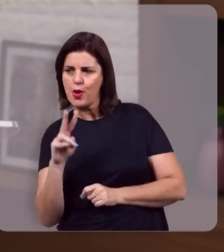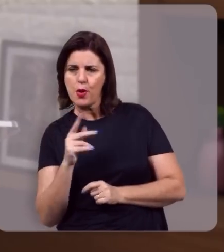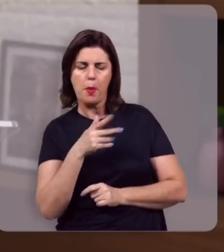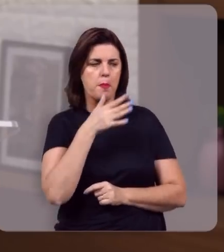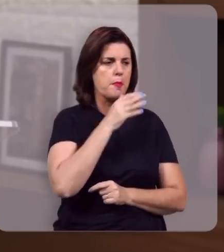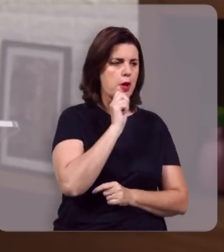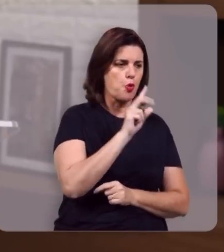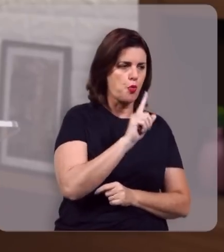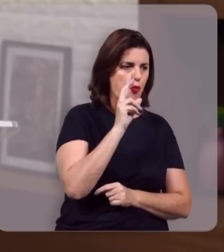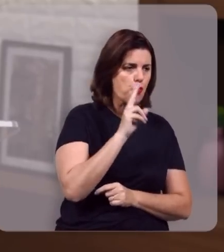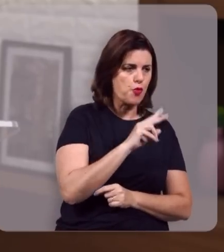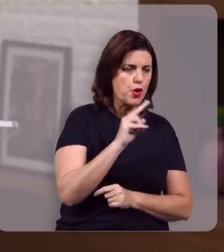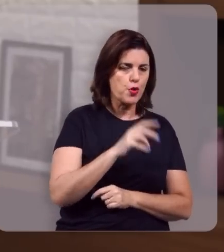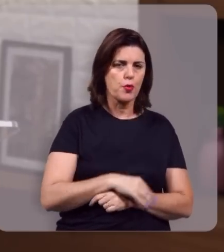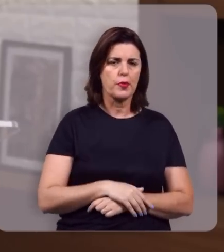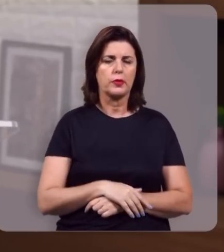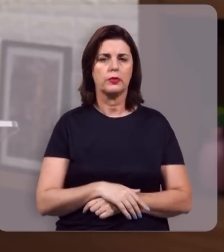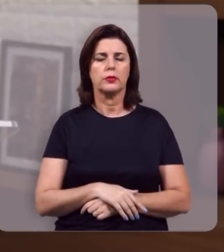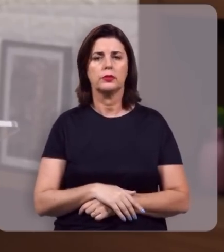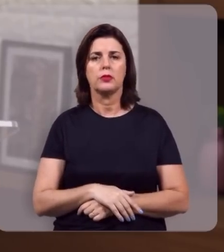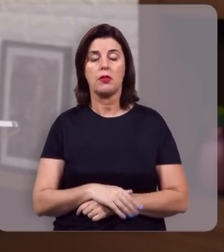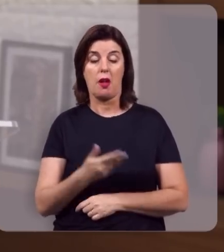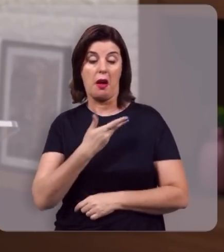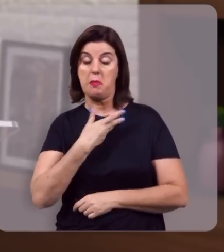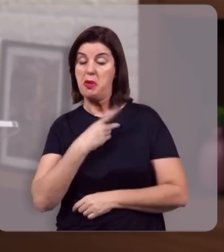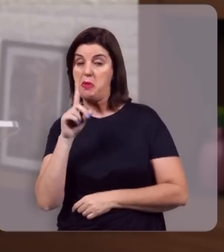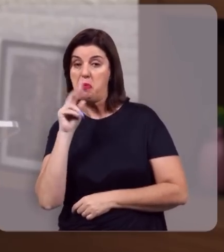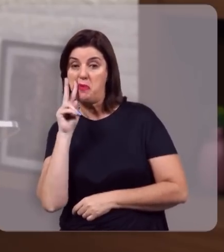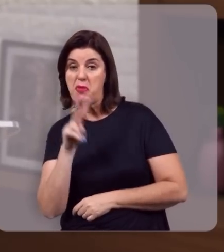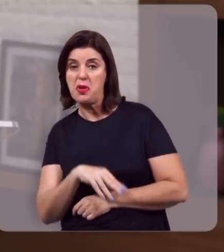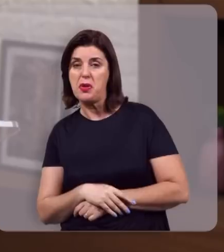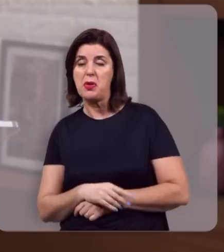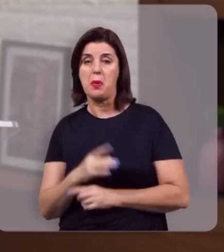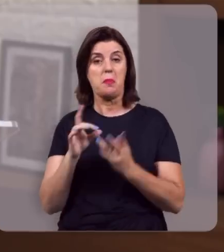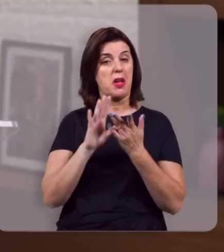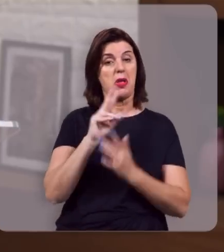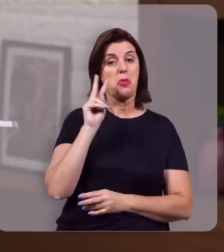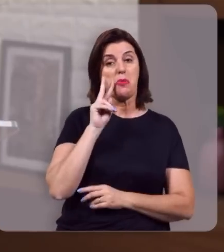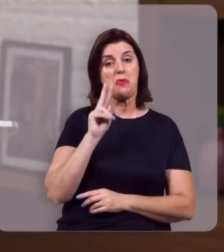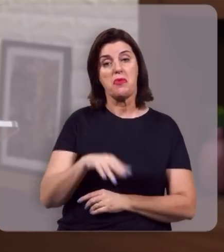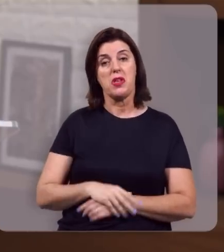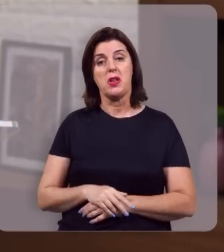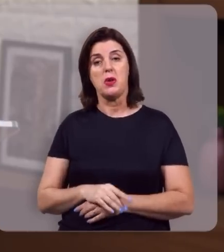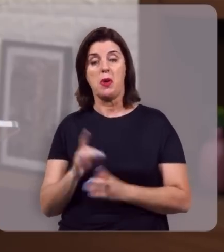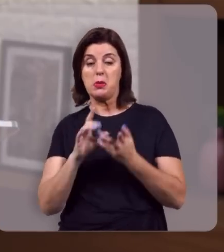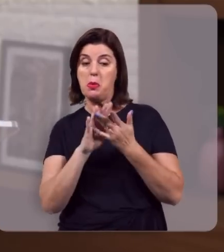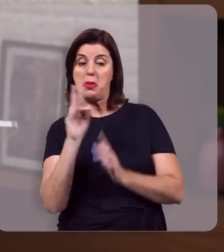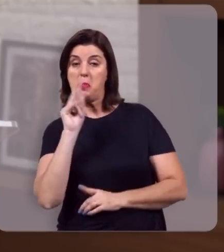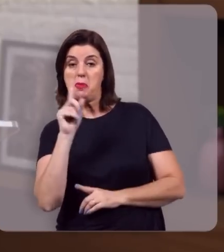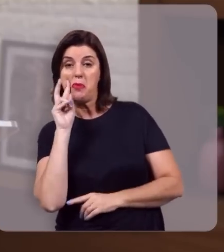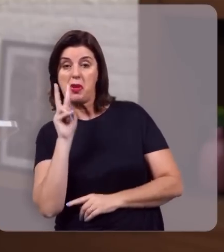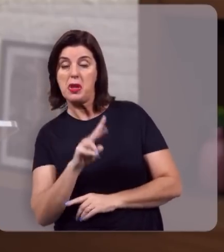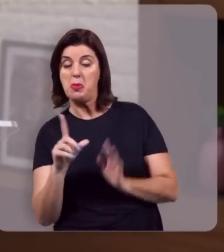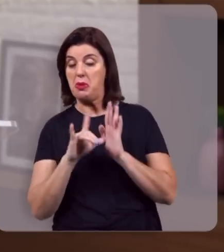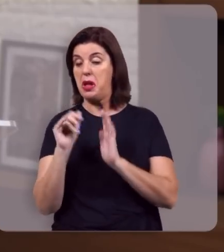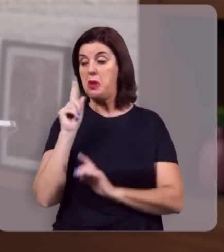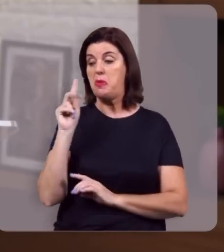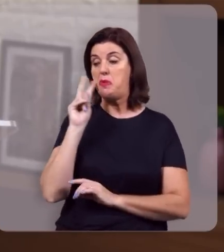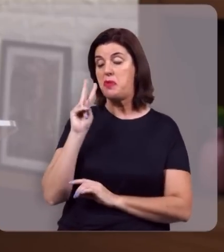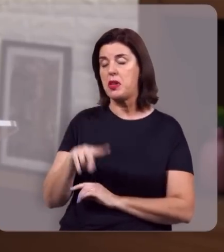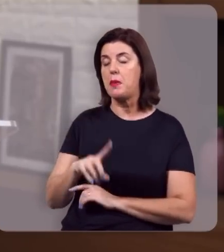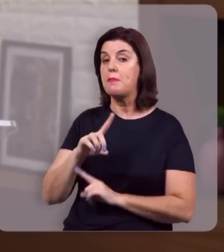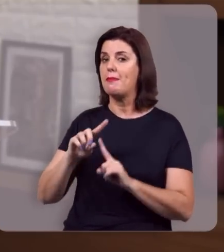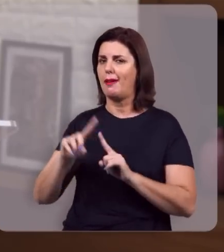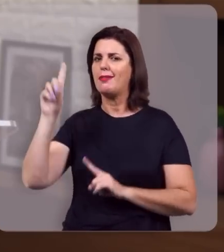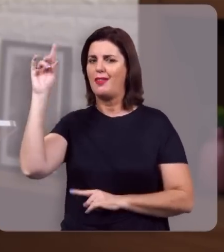viu, os amigos não viram, o marido não viu, a esposa não viu, nem a lei viu, mas